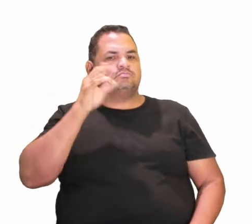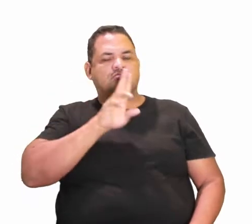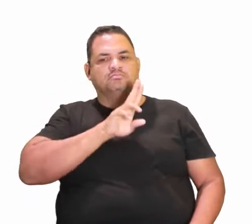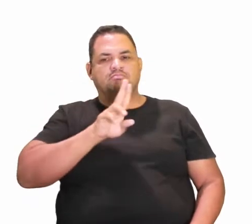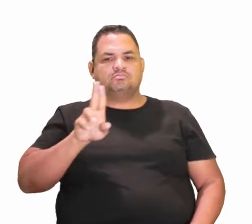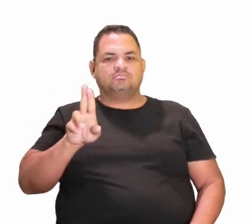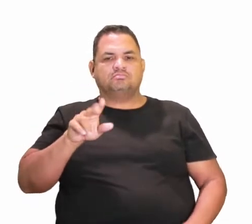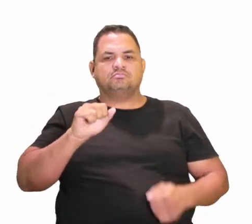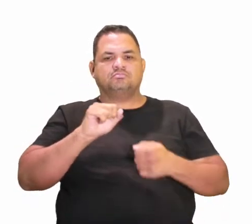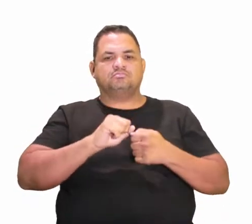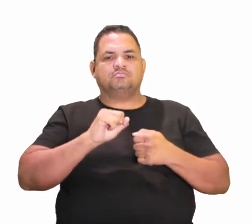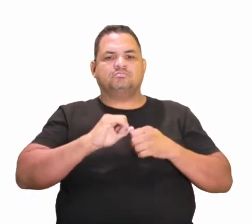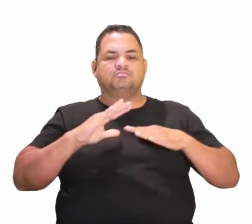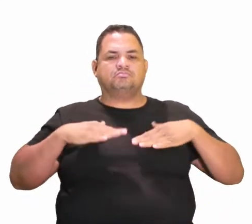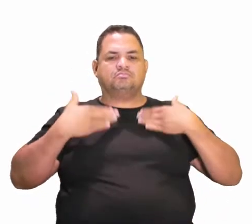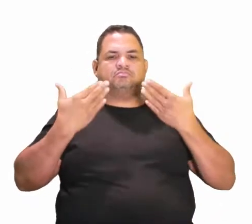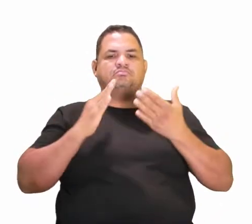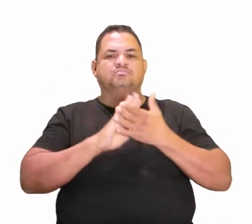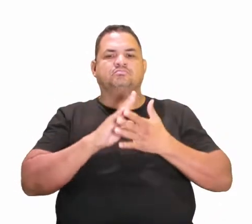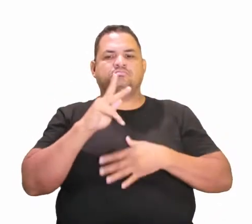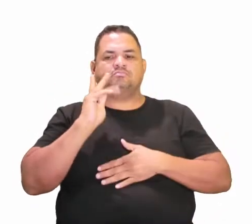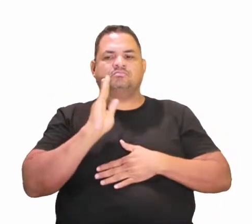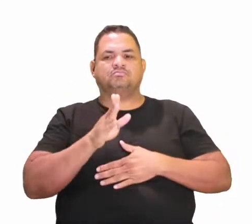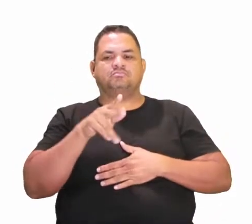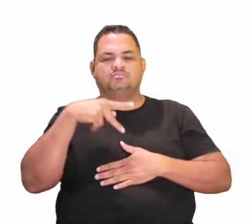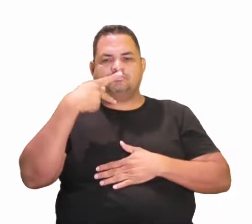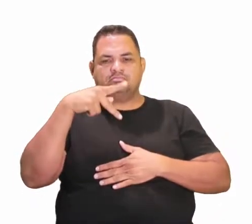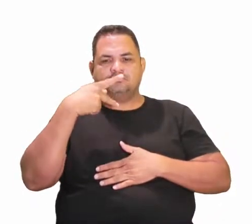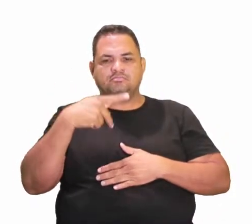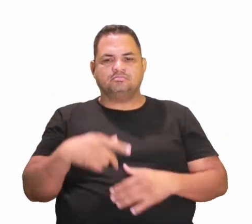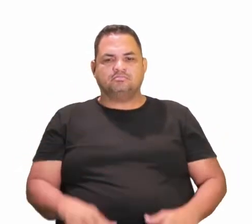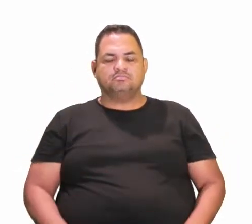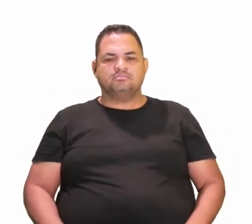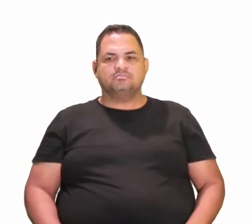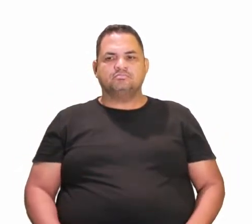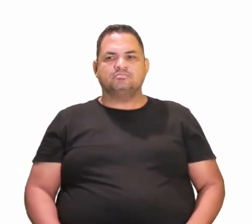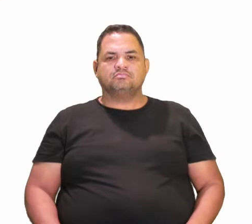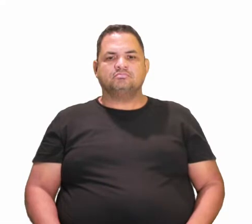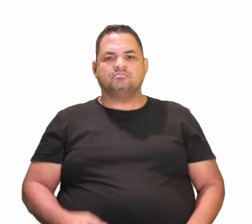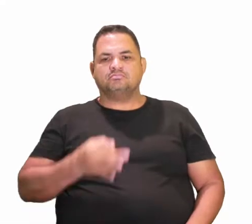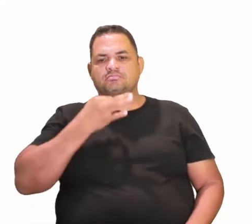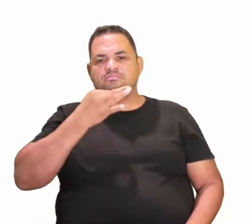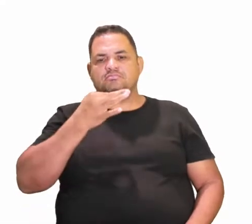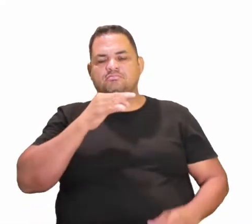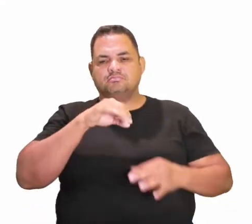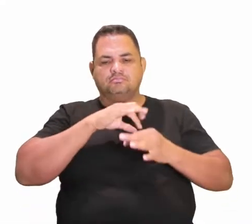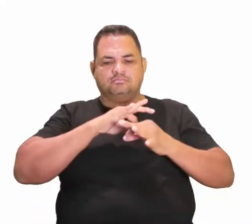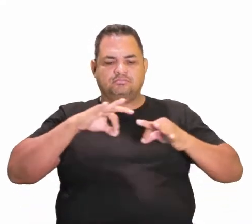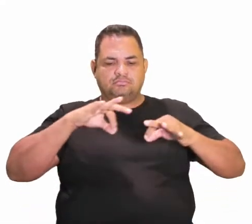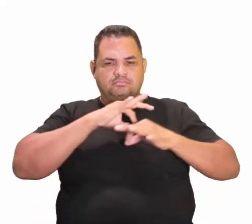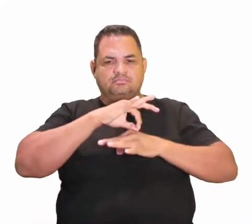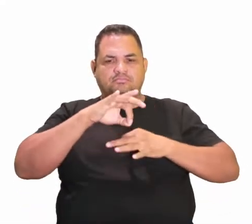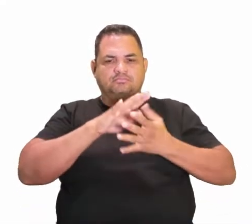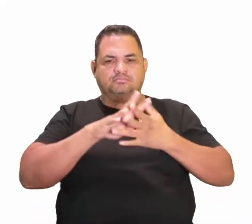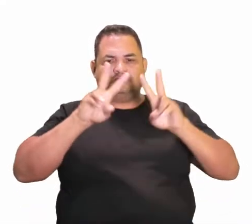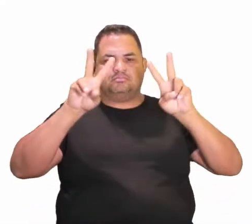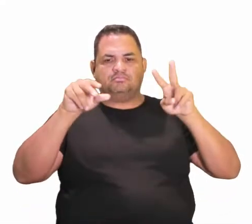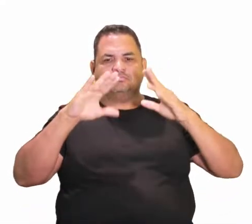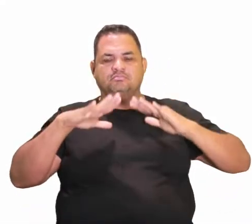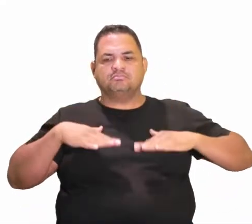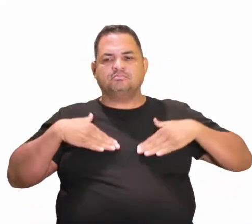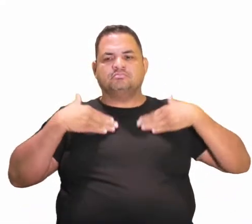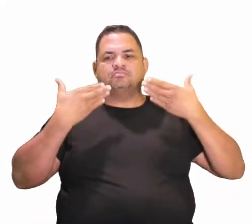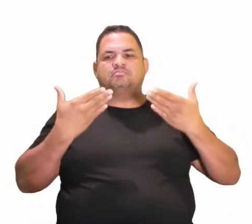de quem está fazendo aniversário que Inclusive a gente já falou aqui a Melissa turning One sugestões de presentes tem uma da festa de